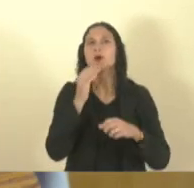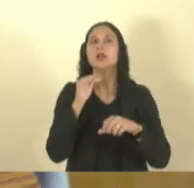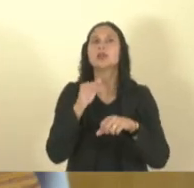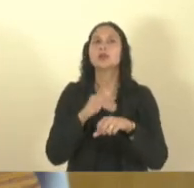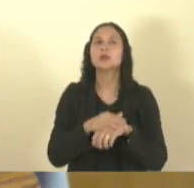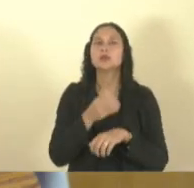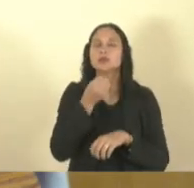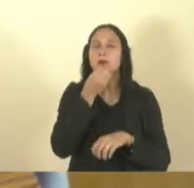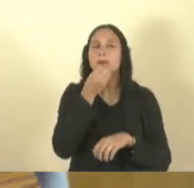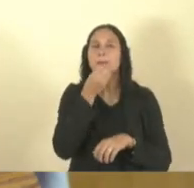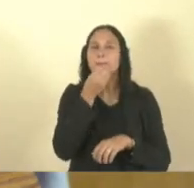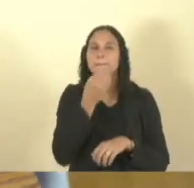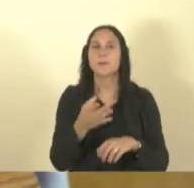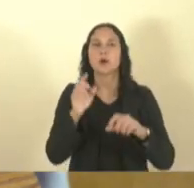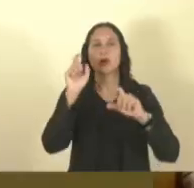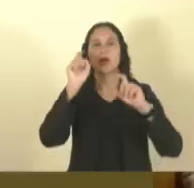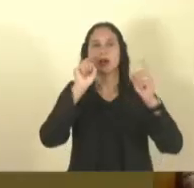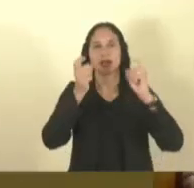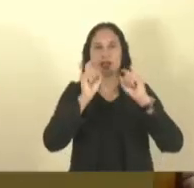boa sessão para todos. Valeu.